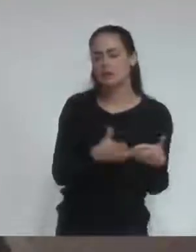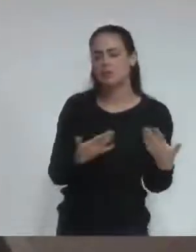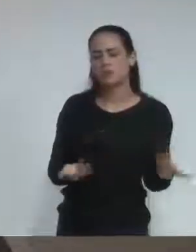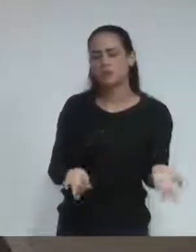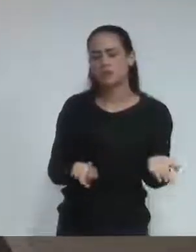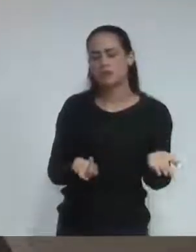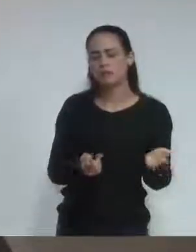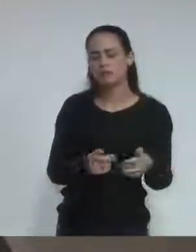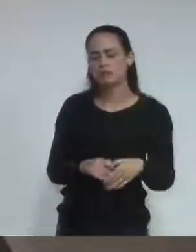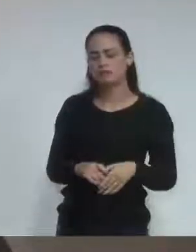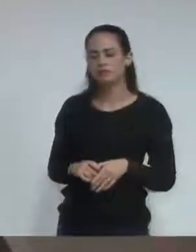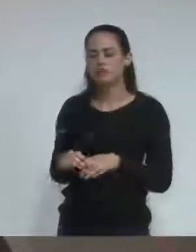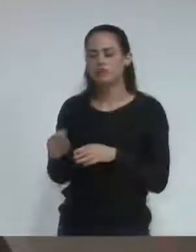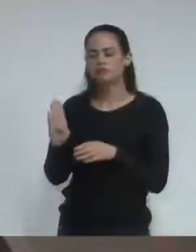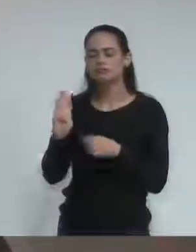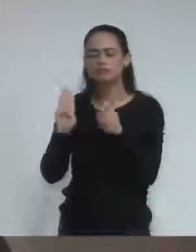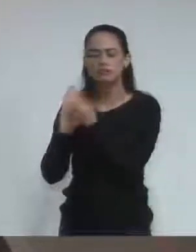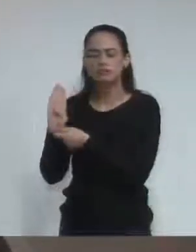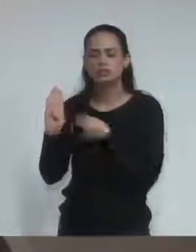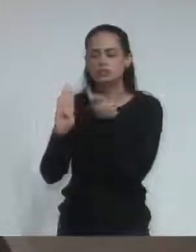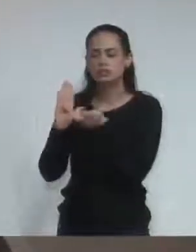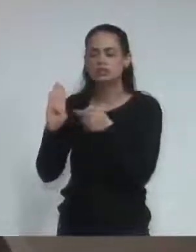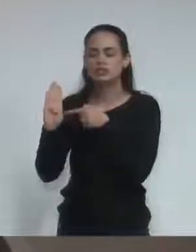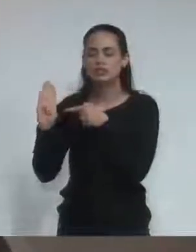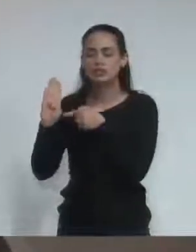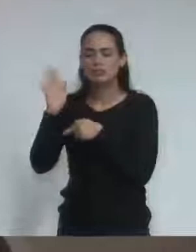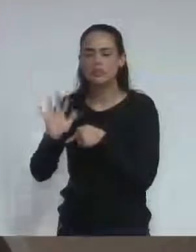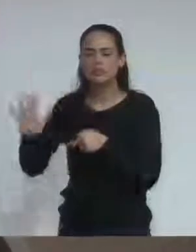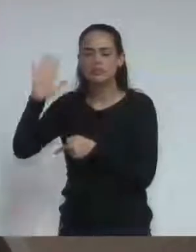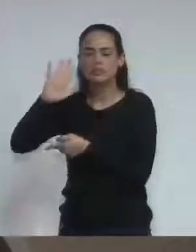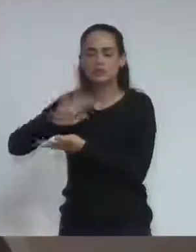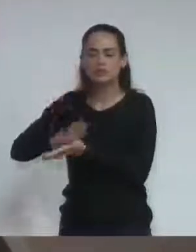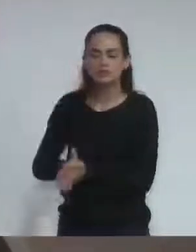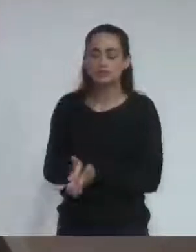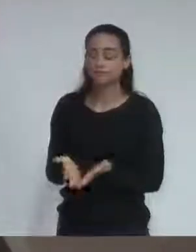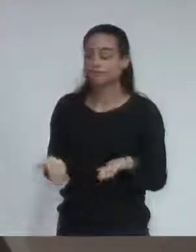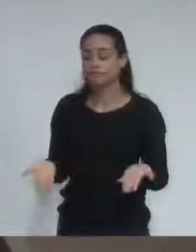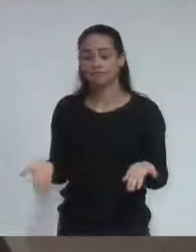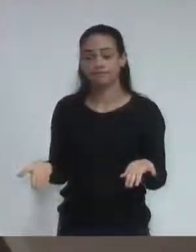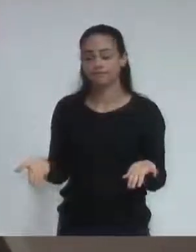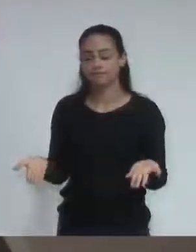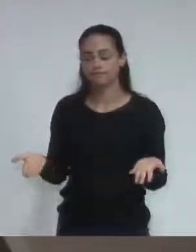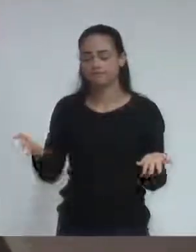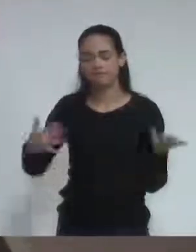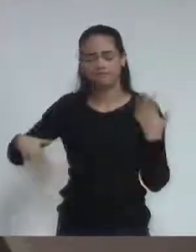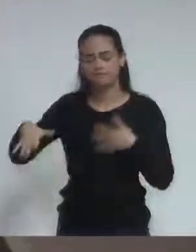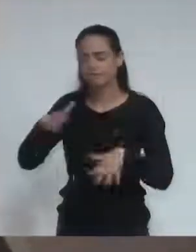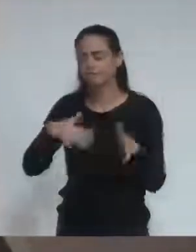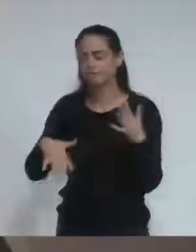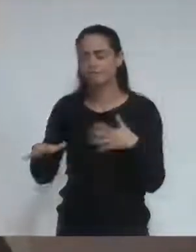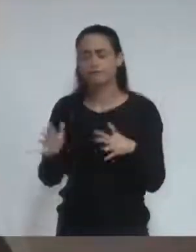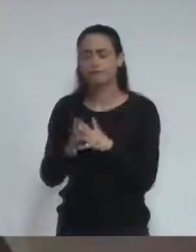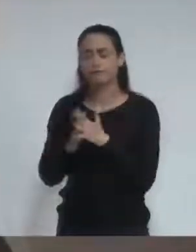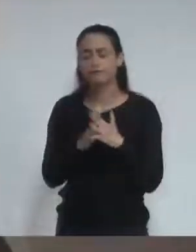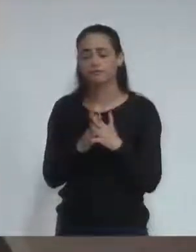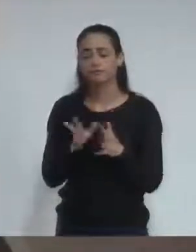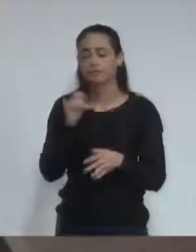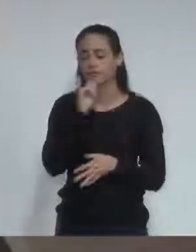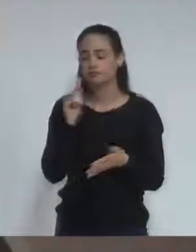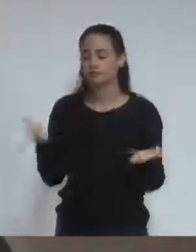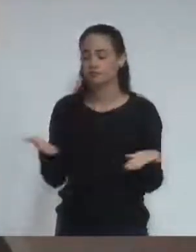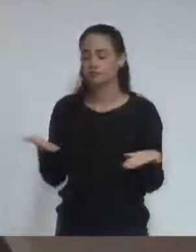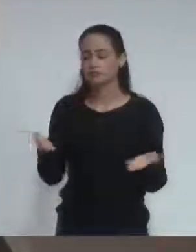que quer destruir o país. Isso é muito ruim. Como do outro lado a gente vê agora alguns extremistas de direita que